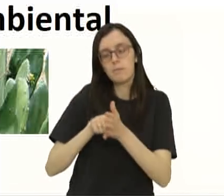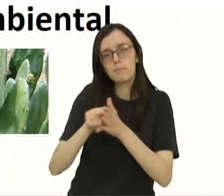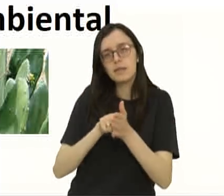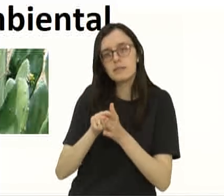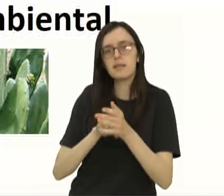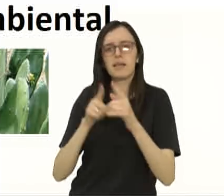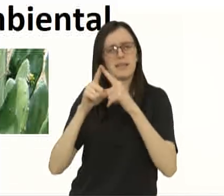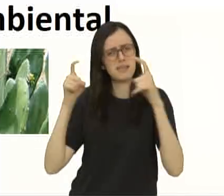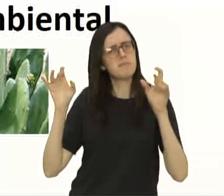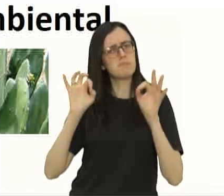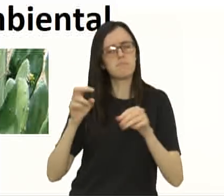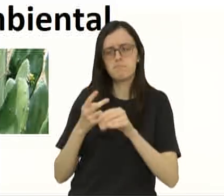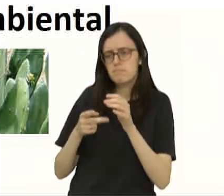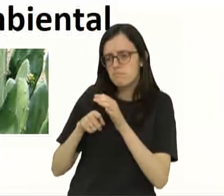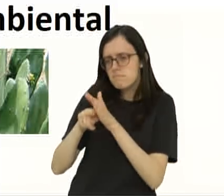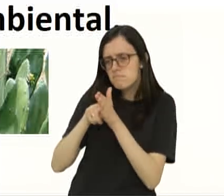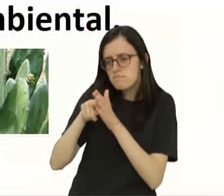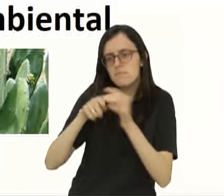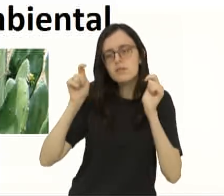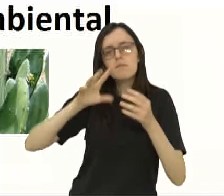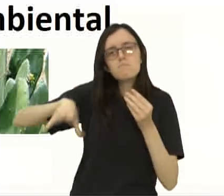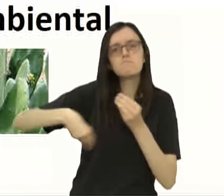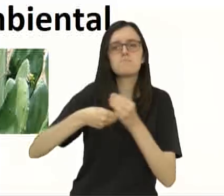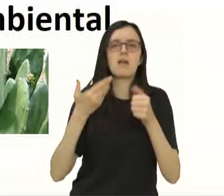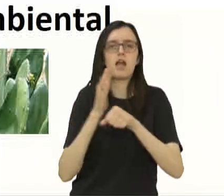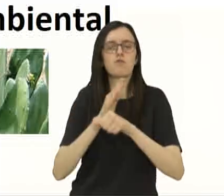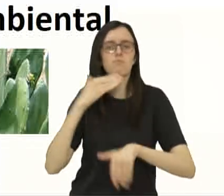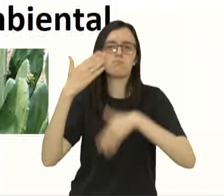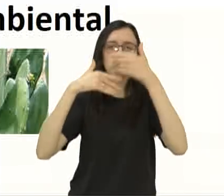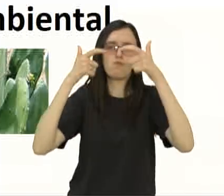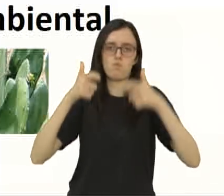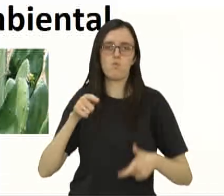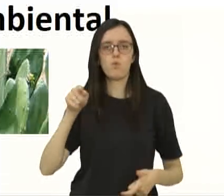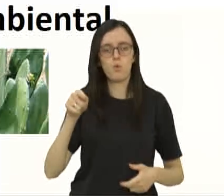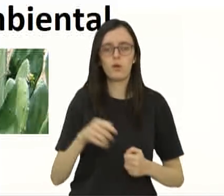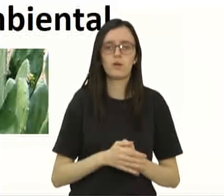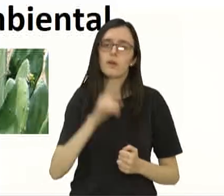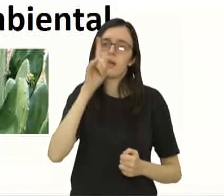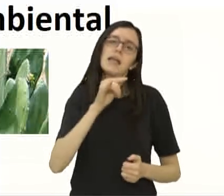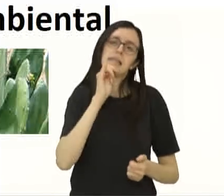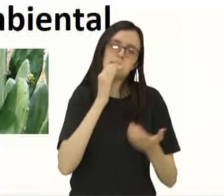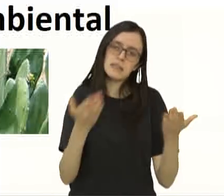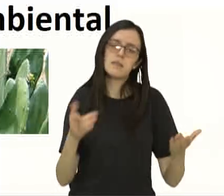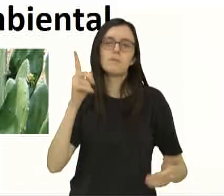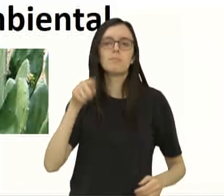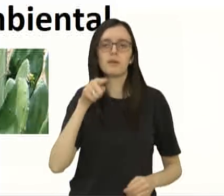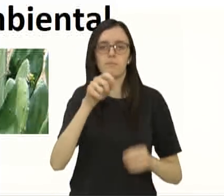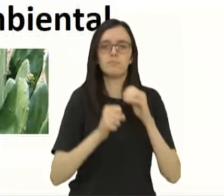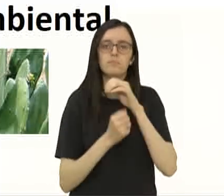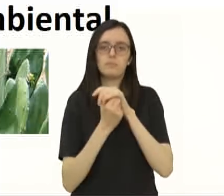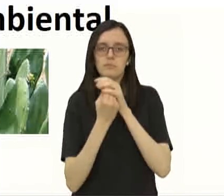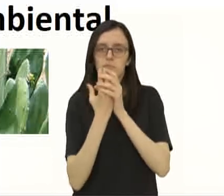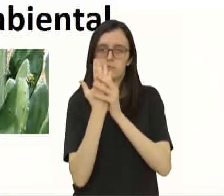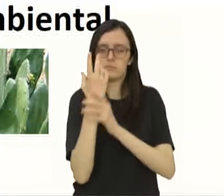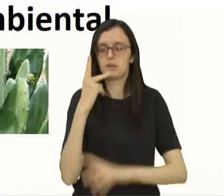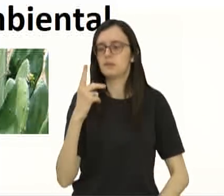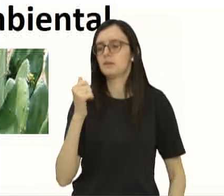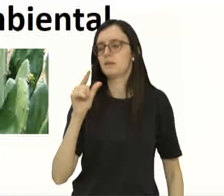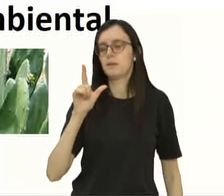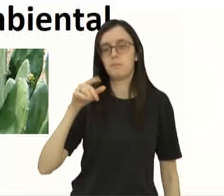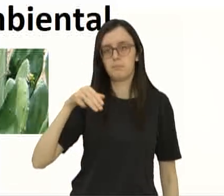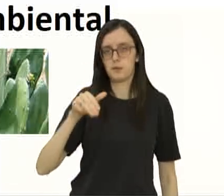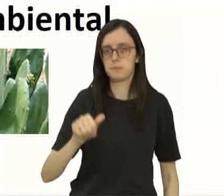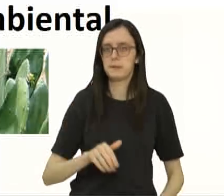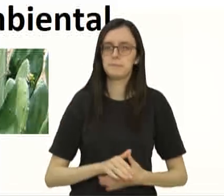pesquisas científicas, né, que podem colaborar com o desenvolvimento da região, como é o caso dessa planta, a palma forrageira,